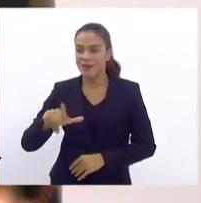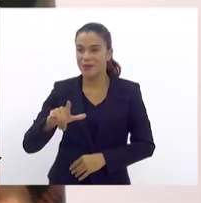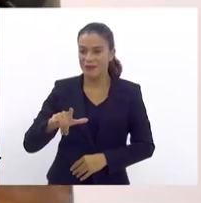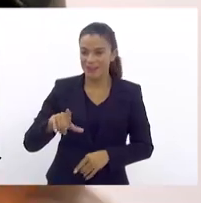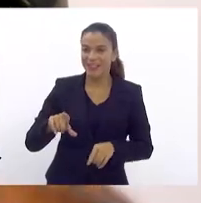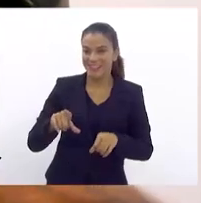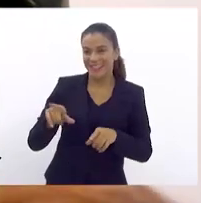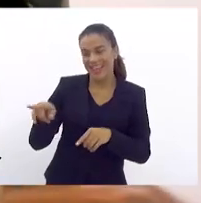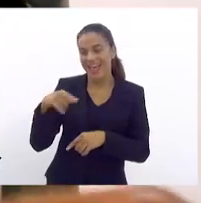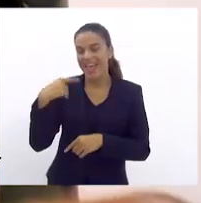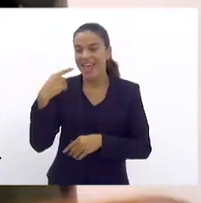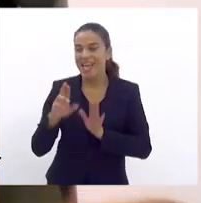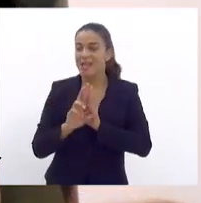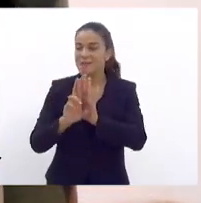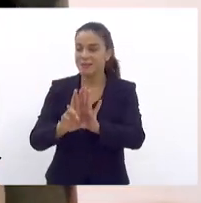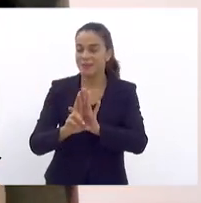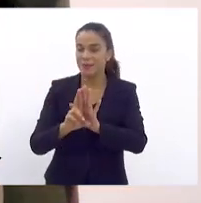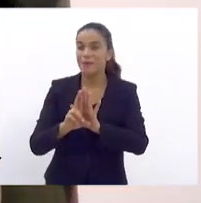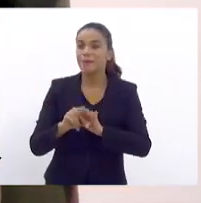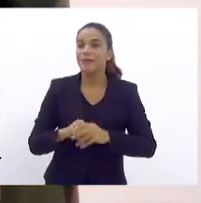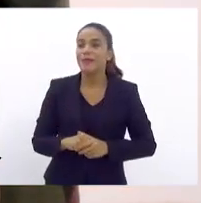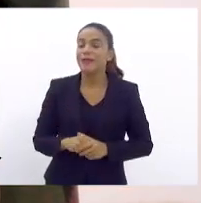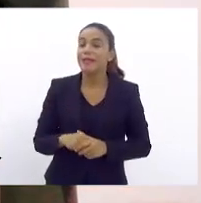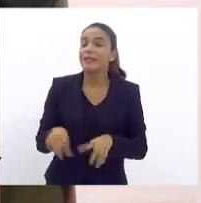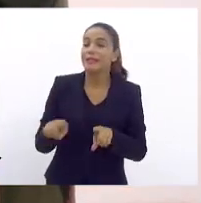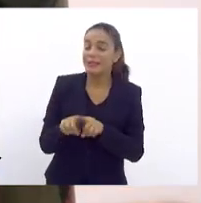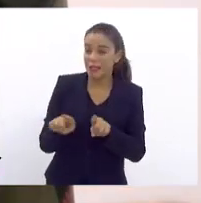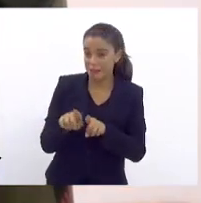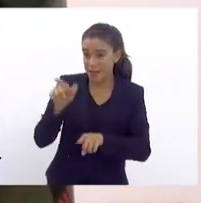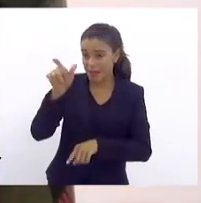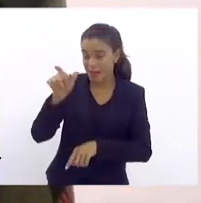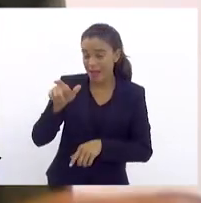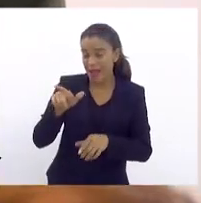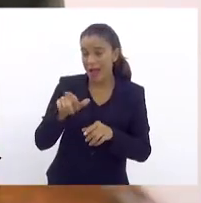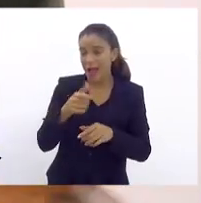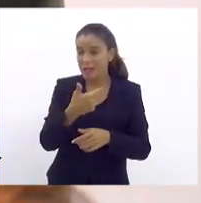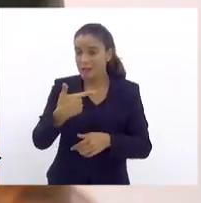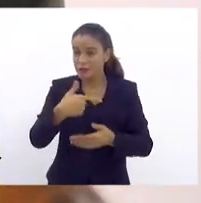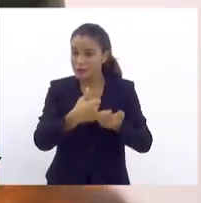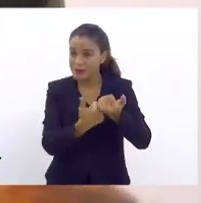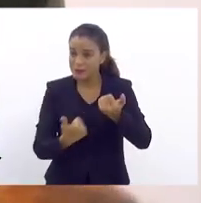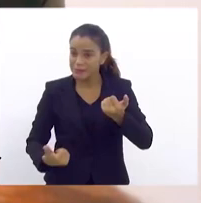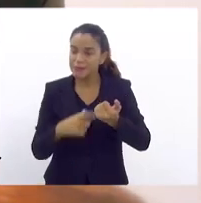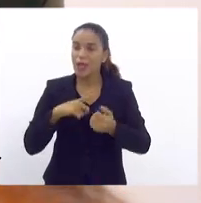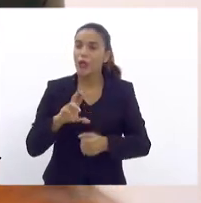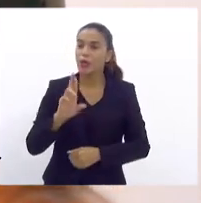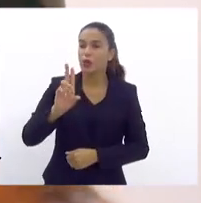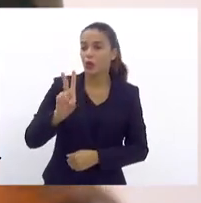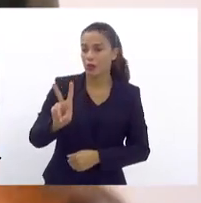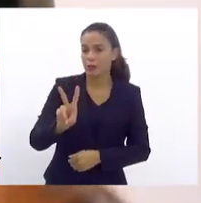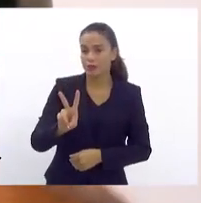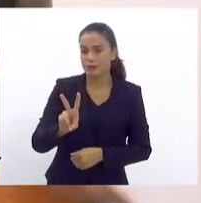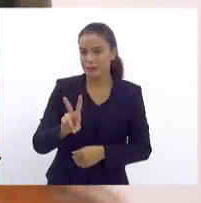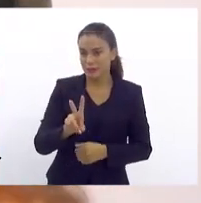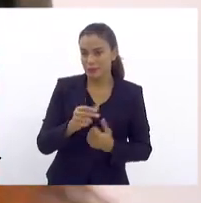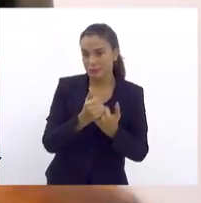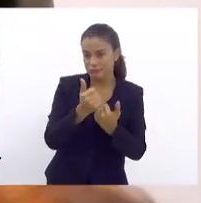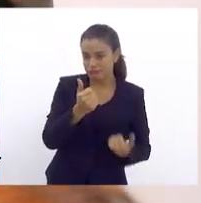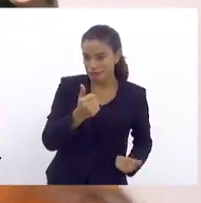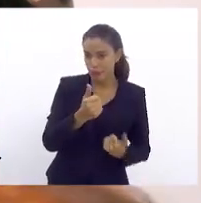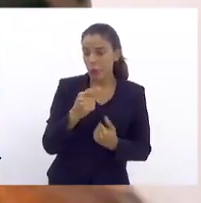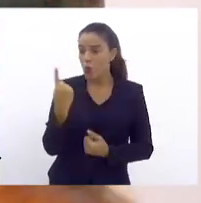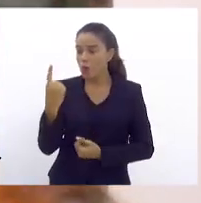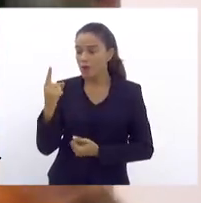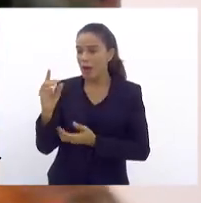né o Dr Guilherme bossinge é o subsecretário e a subsecretaria tem dois superintendentes um para cuidados